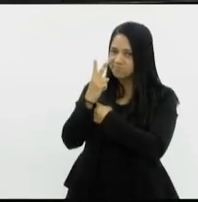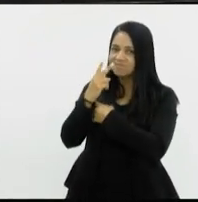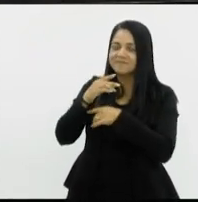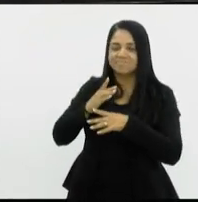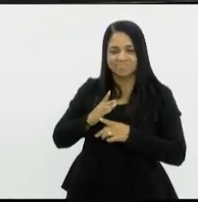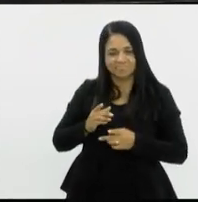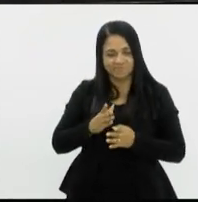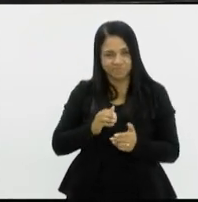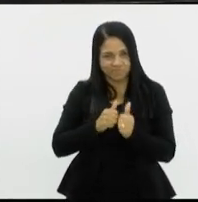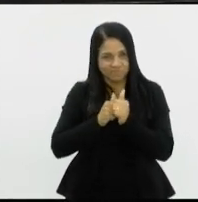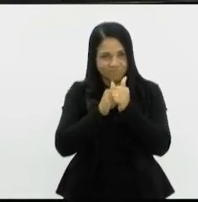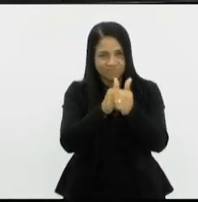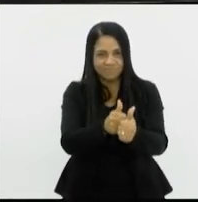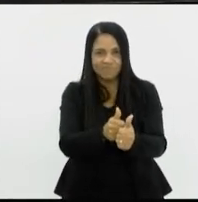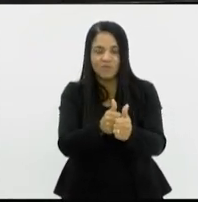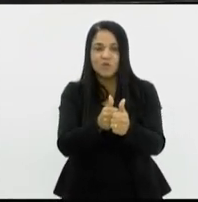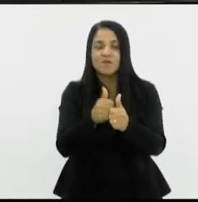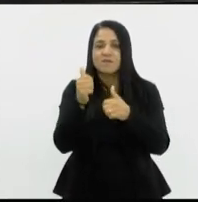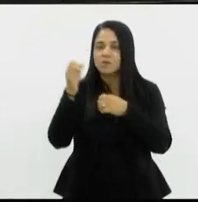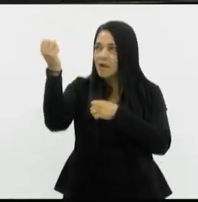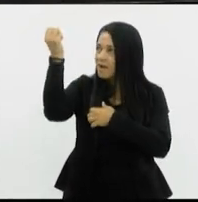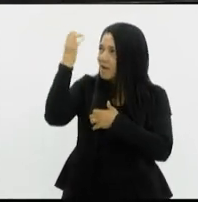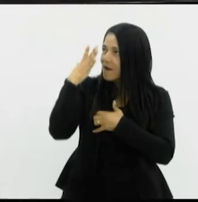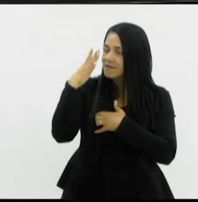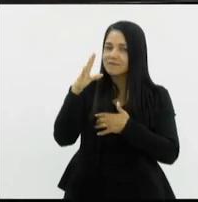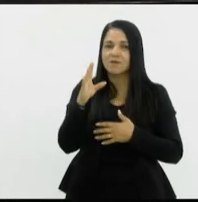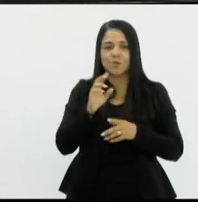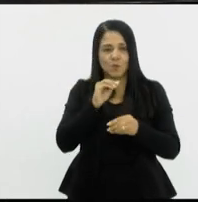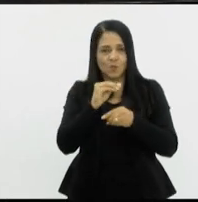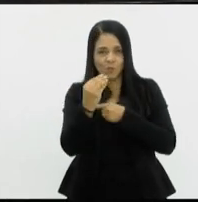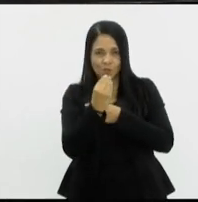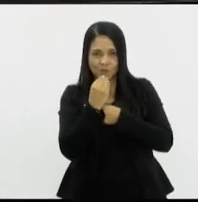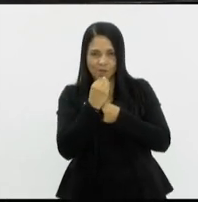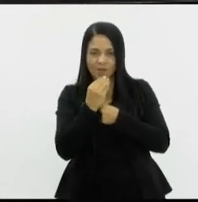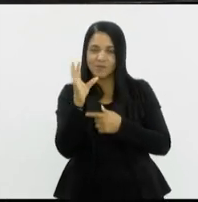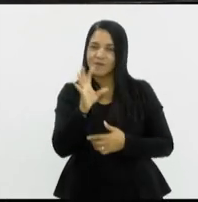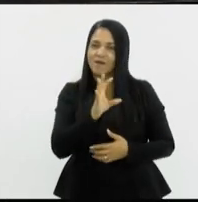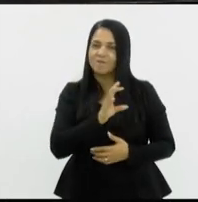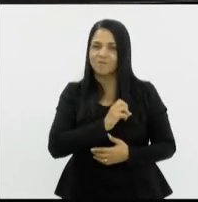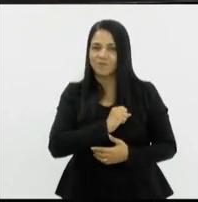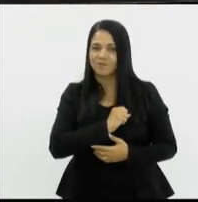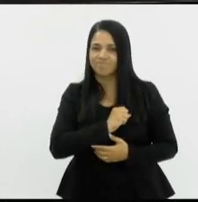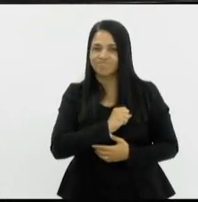a sua graça, cuidado e amor.